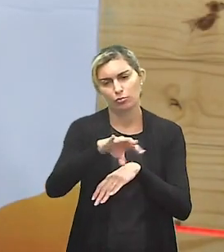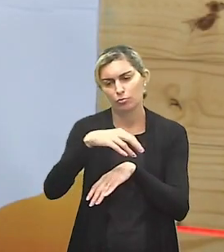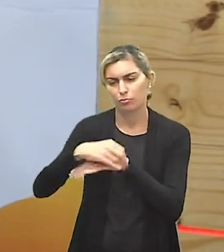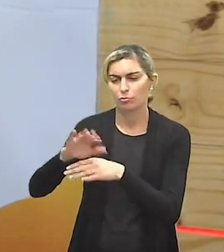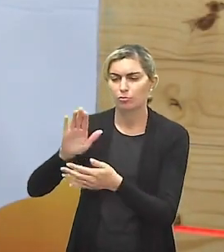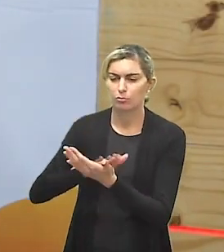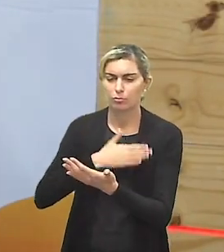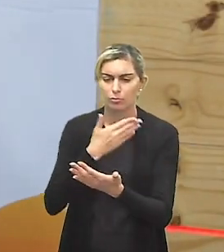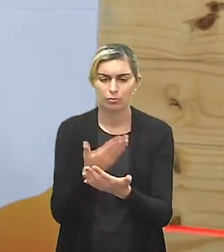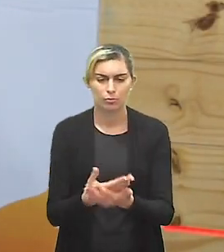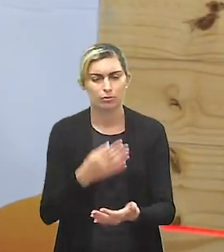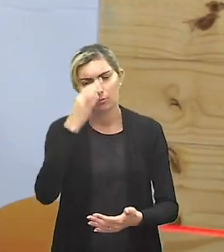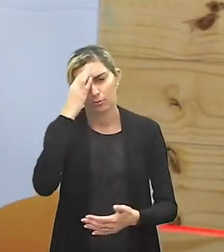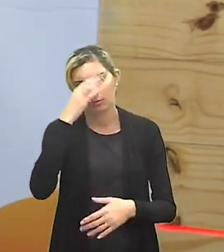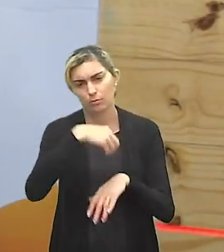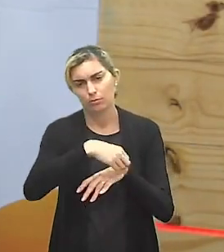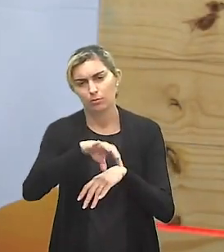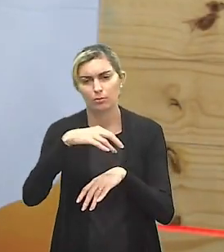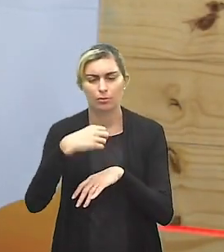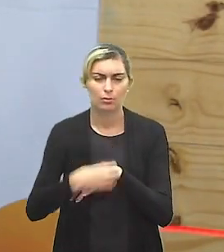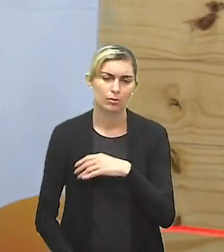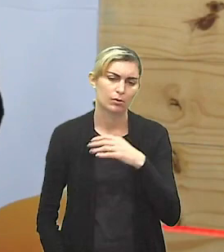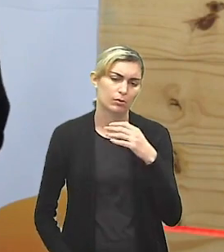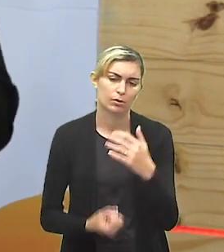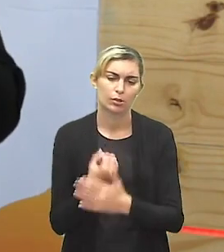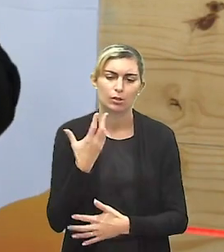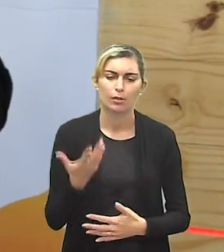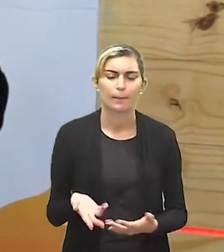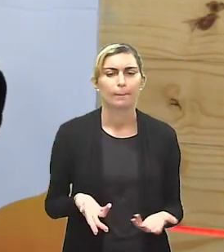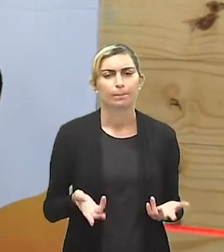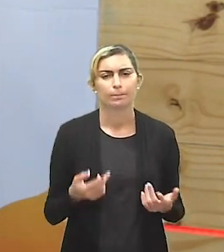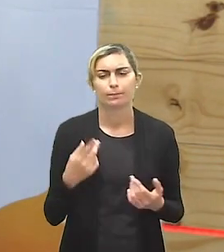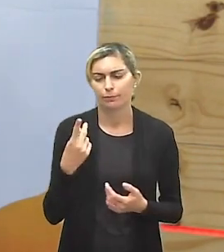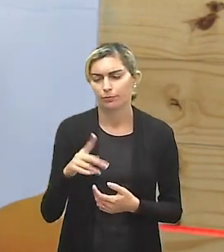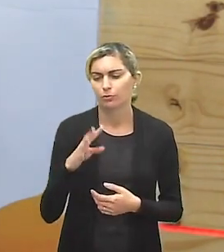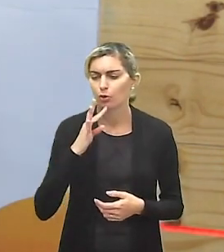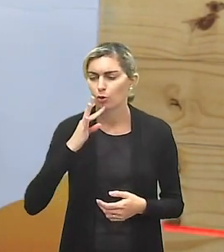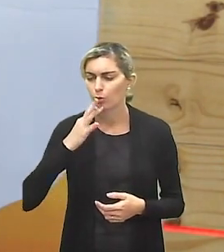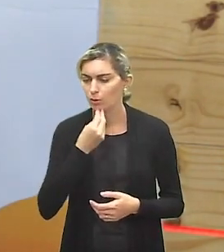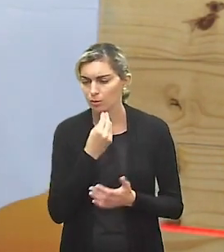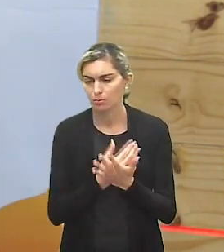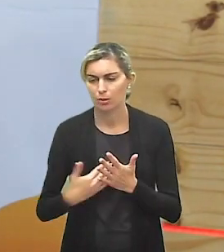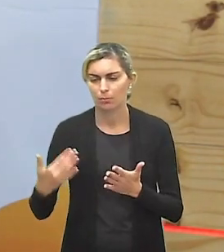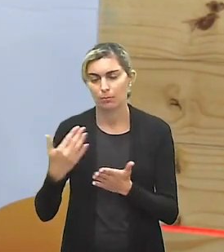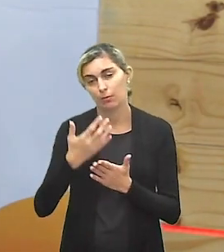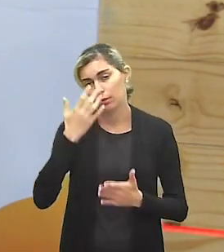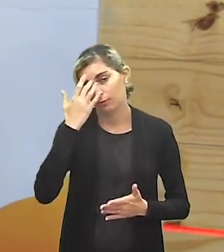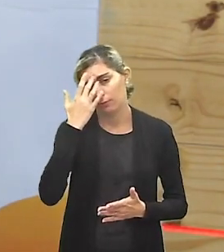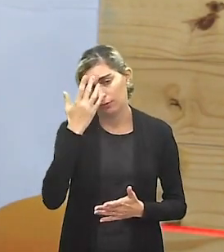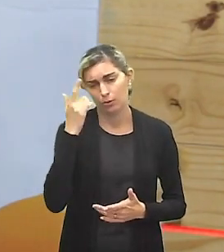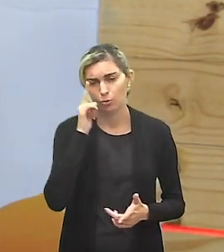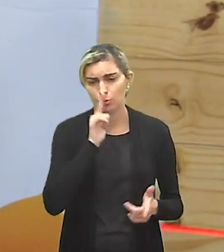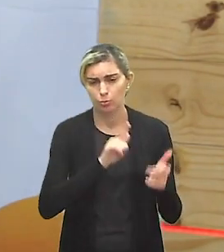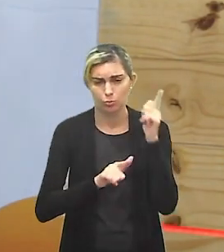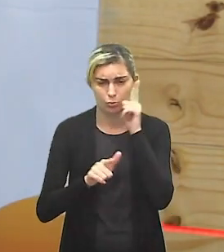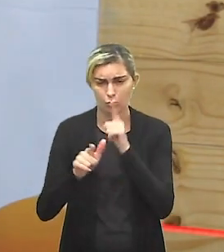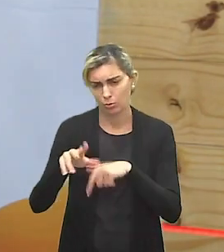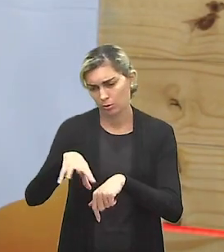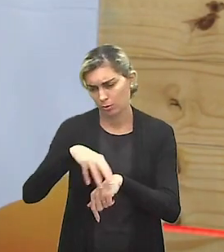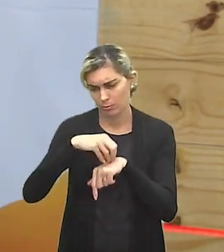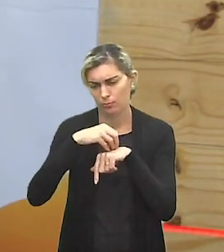as instruções operacionais, quando elas são criadas. É aquele conhecimento que é mais fácil de você conseguir, de fato, guardar